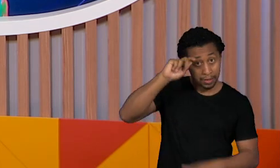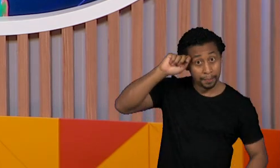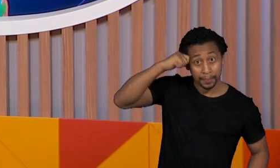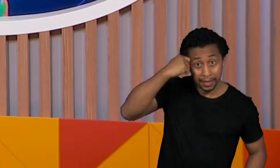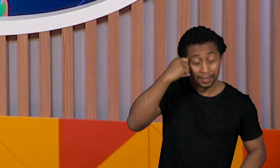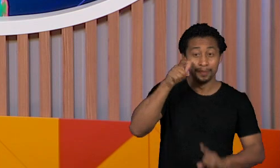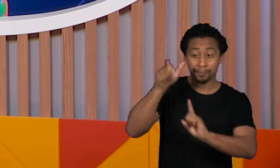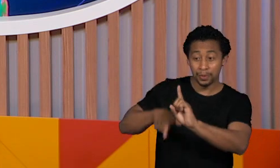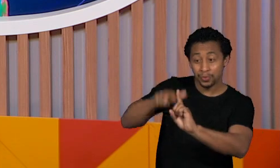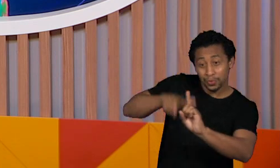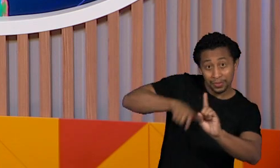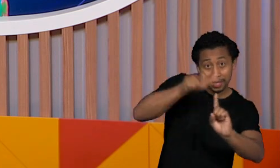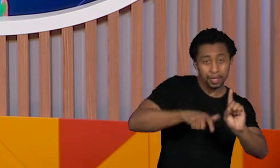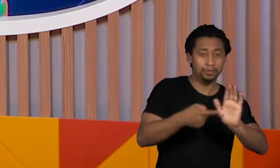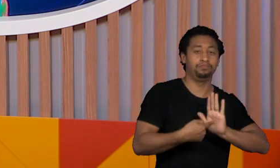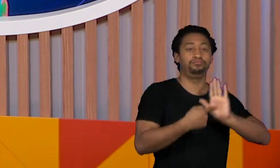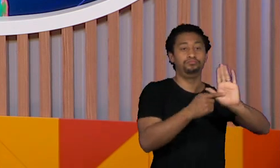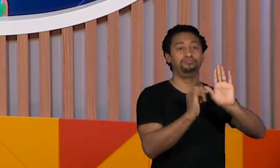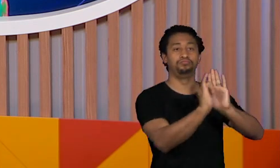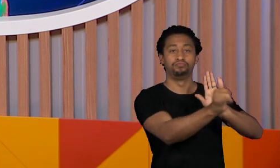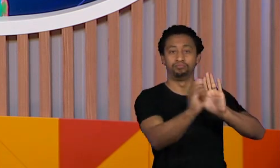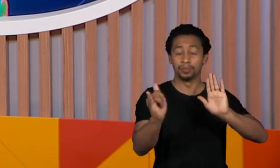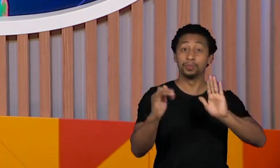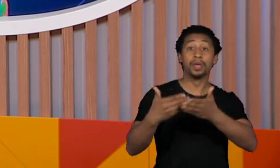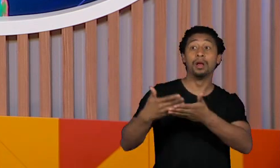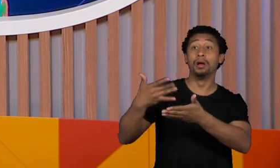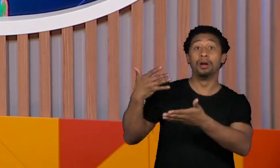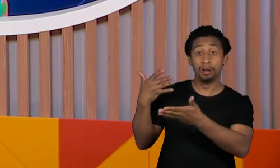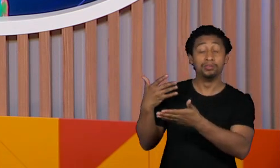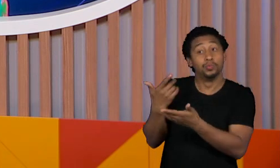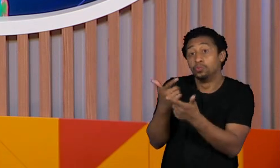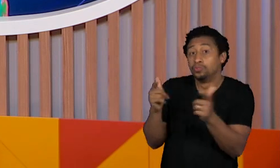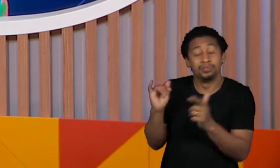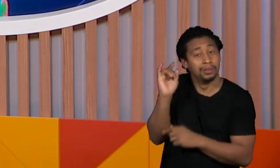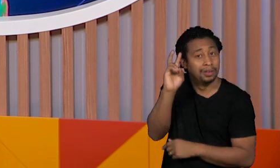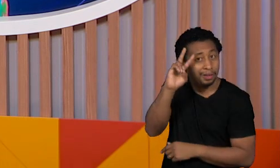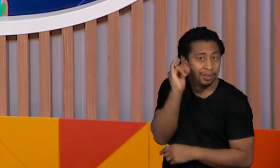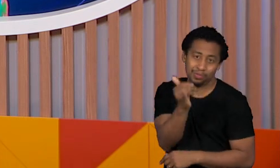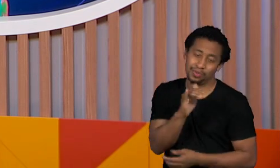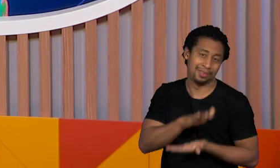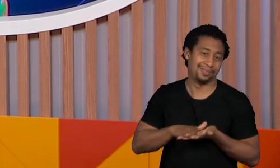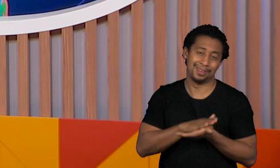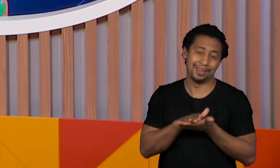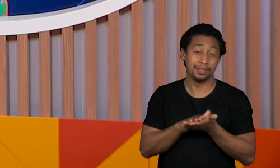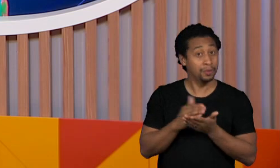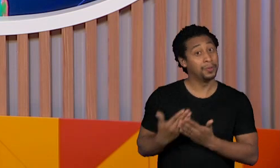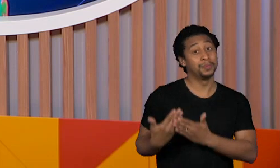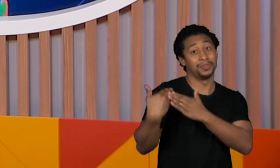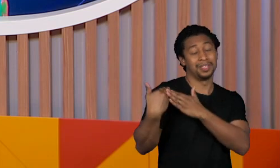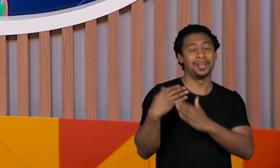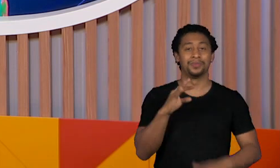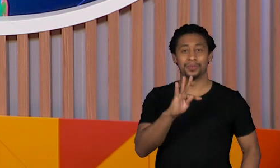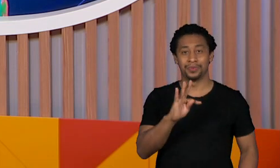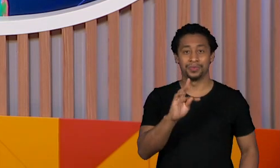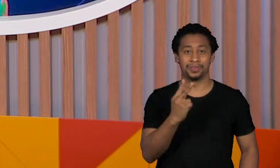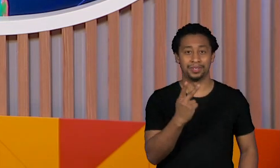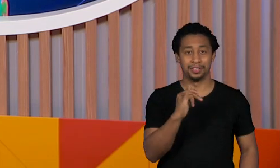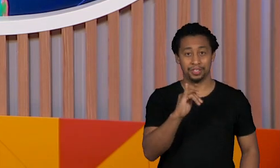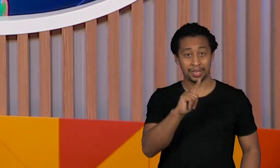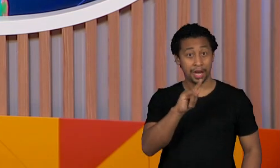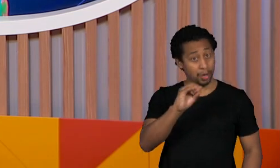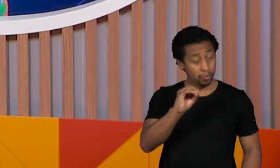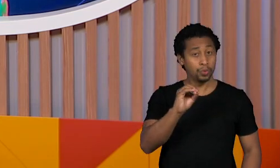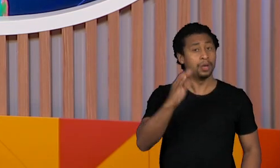foram apagados com o passar dos anos. O idealizador do projeto é o Thiago André, que até pouco tempo era militar na Marinha